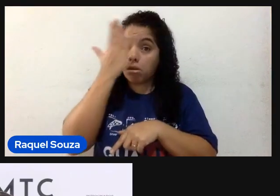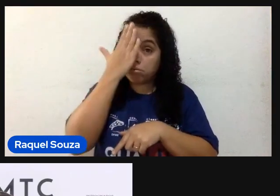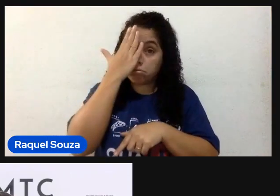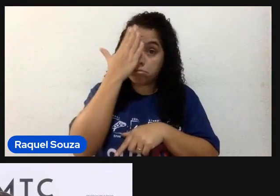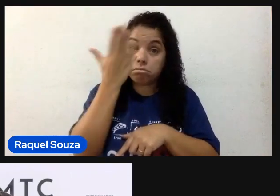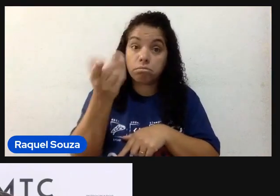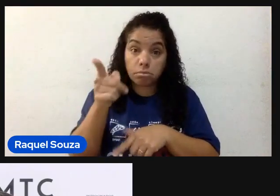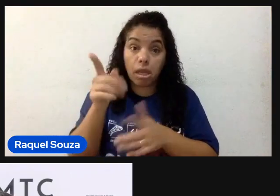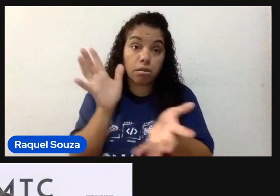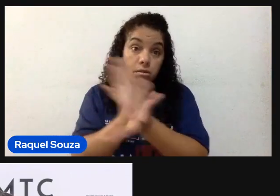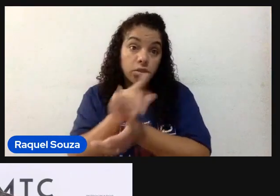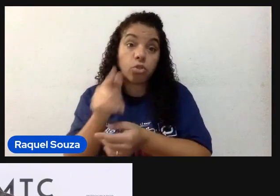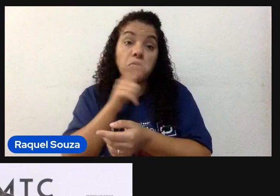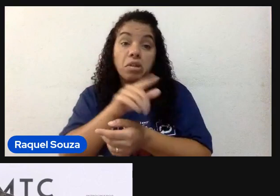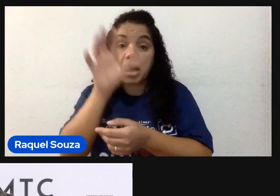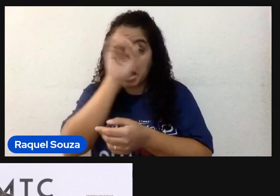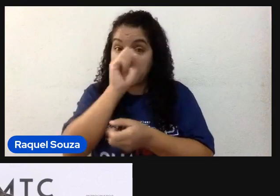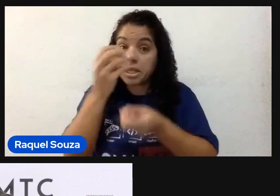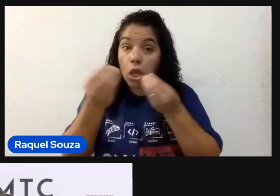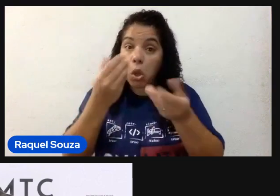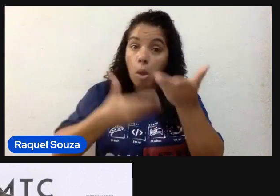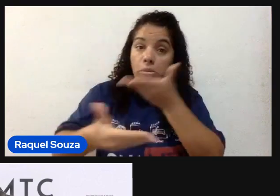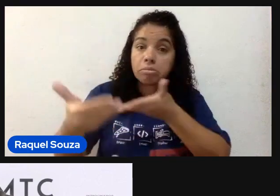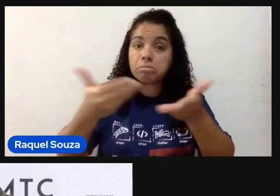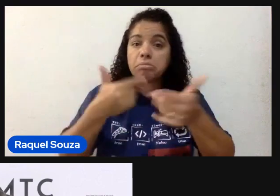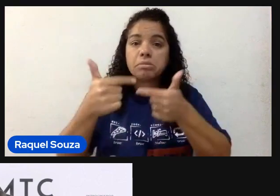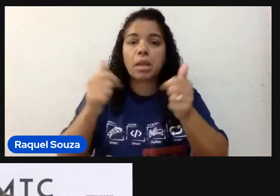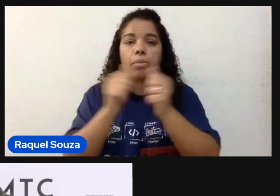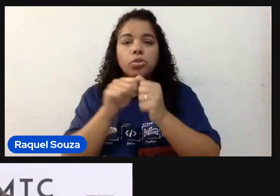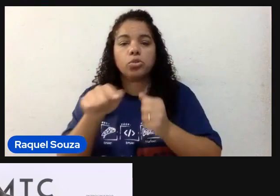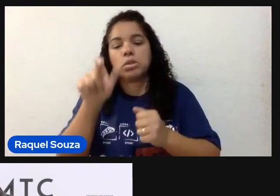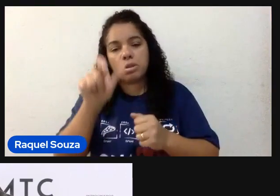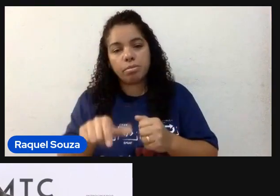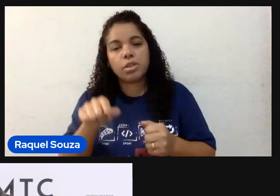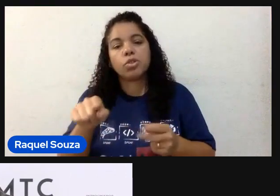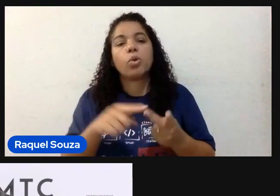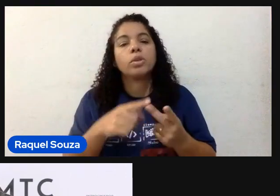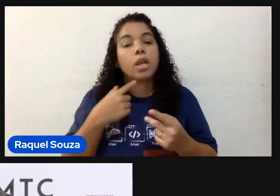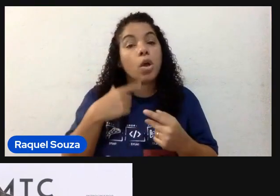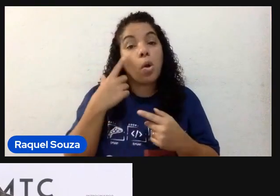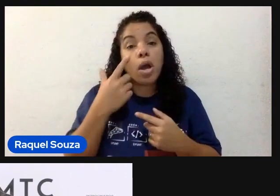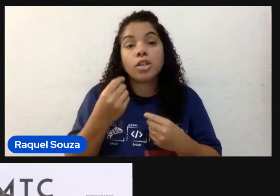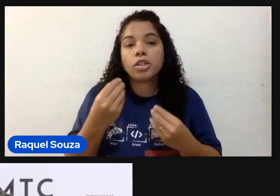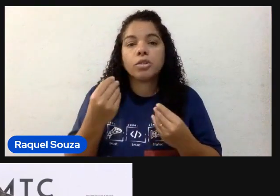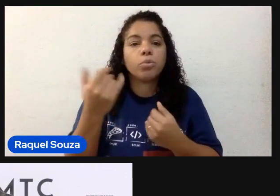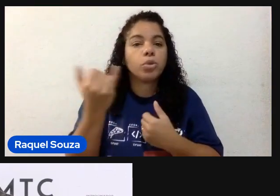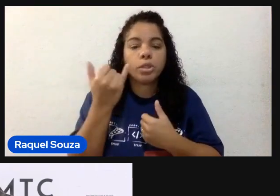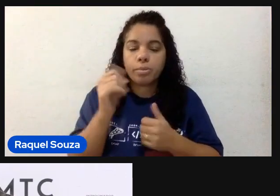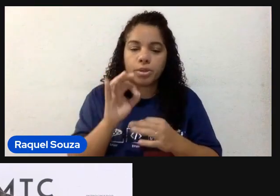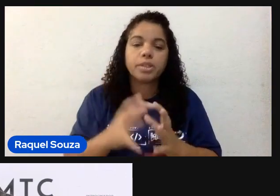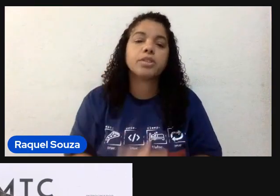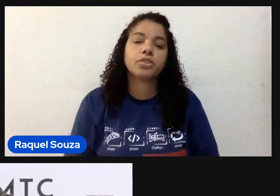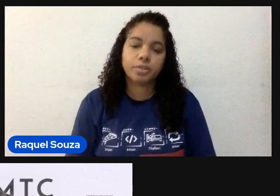situação e aprender até a trabalhar com essa pessoa, né? Eu acho que isso realmente é um ponto bem importante.